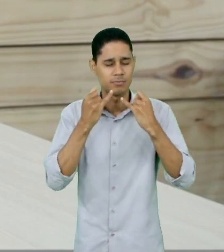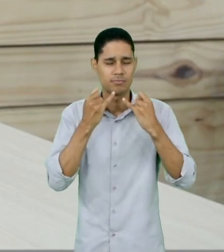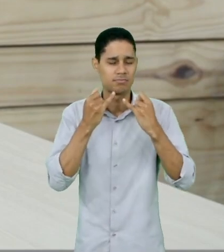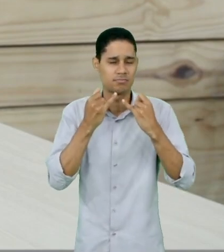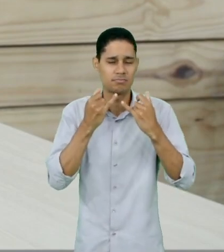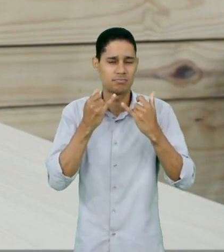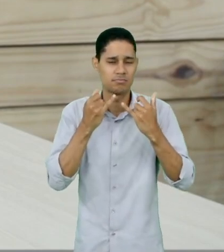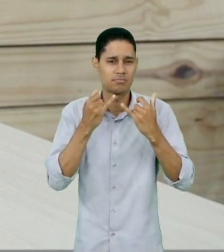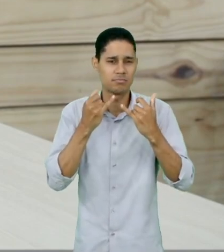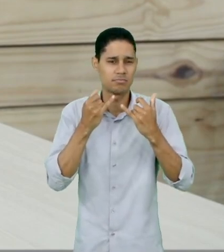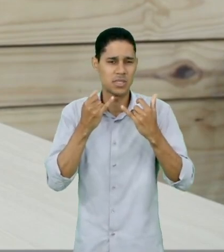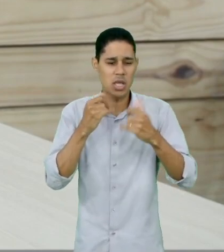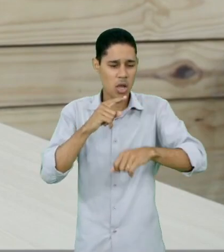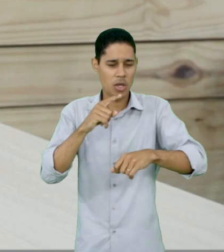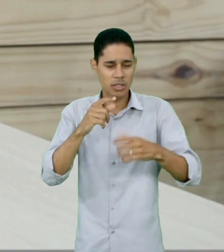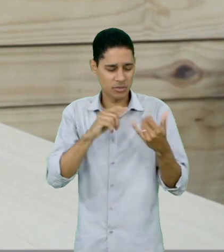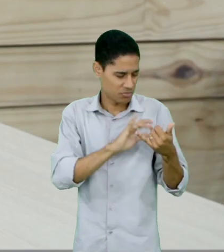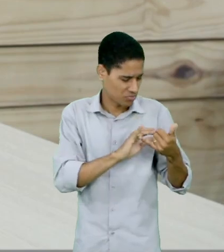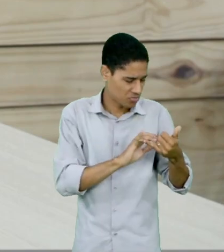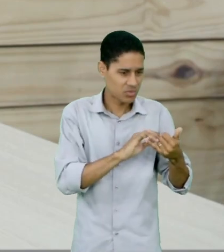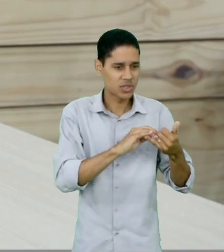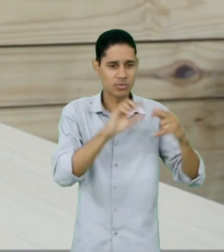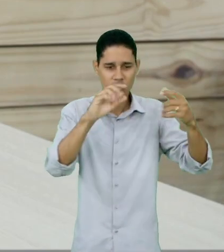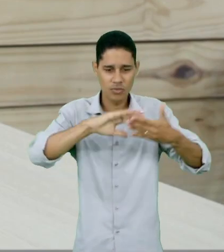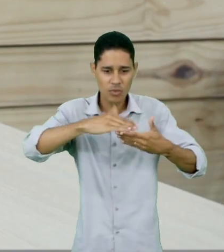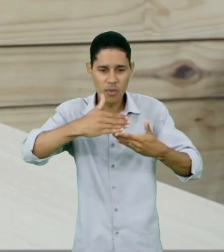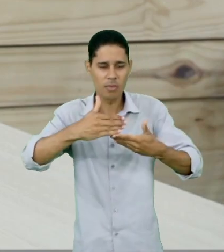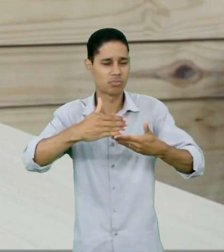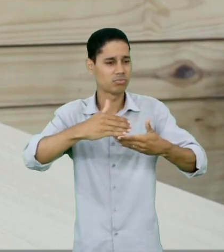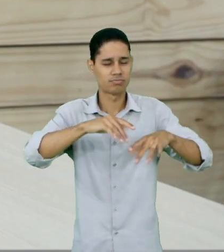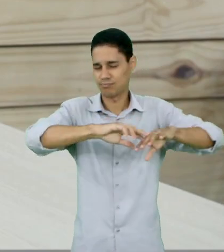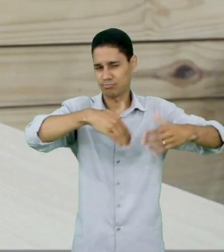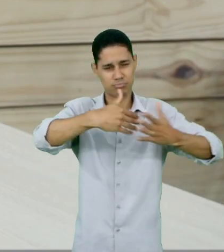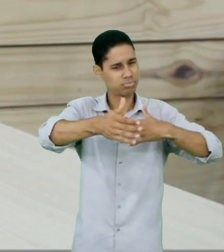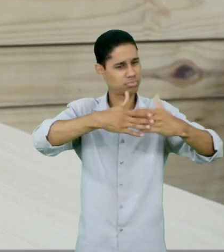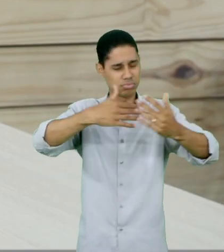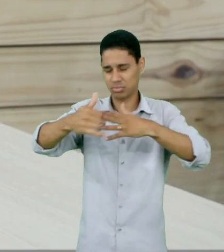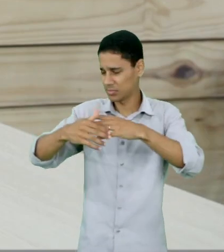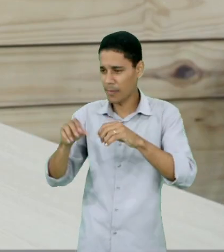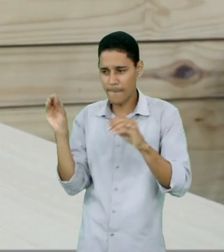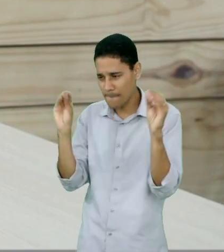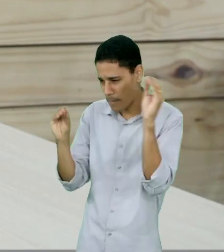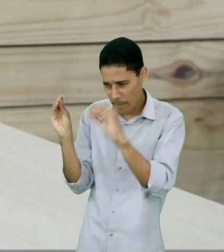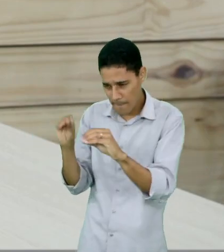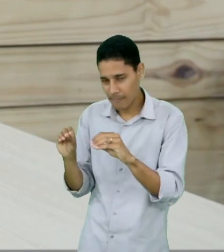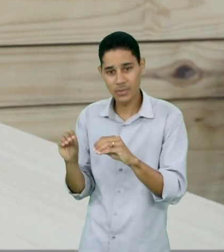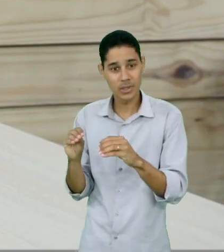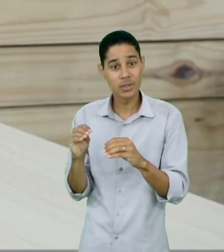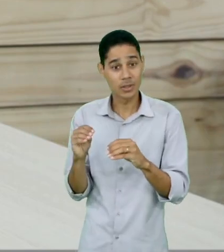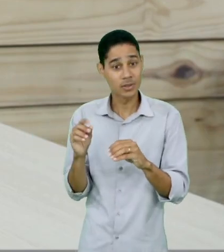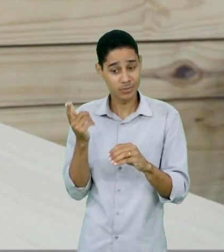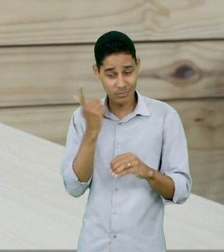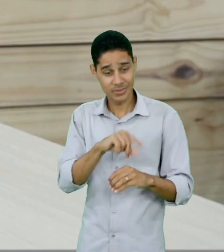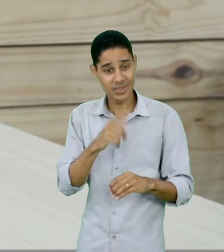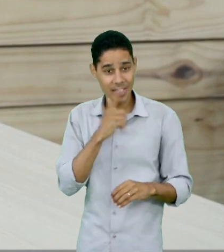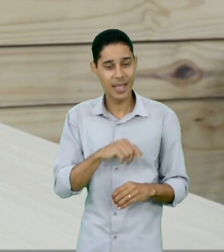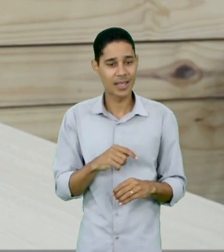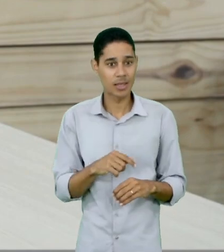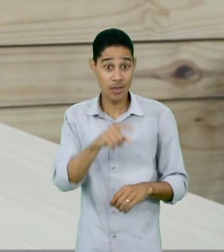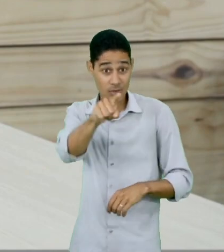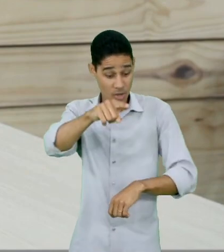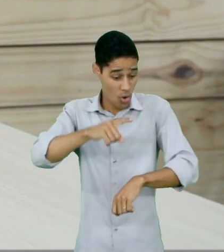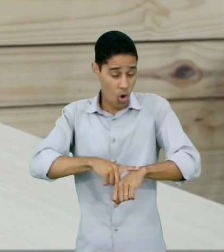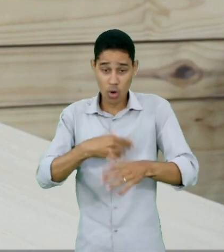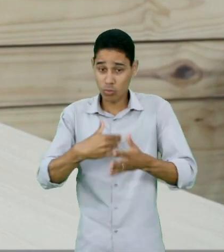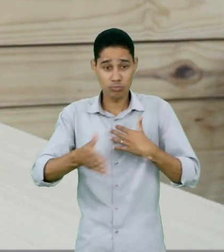a partir de qualquer dispositivo, tanto no smartphone como no computador, por exemplo, e eles estejam disponíveis 24 horas por